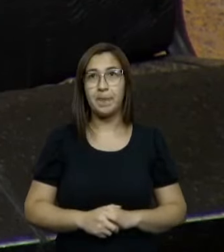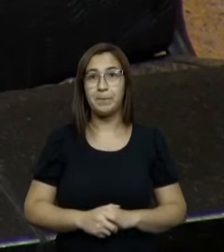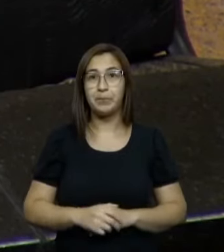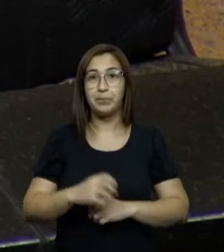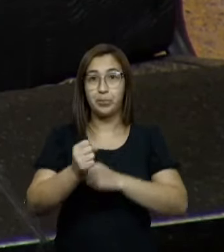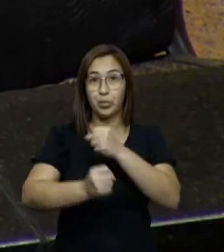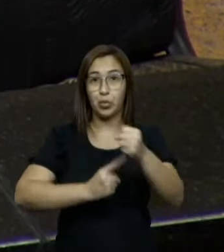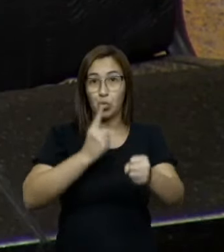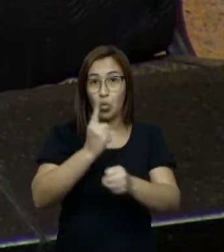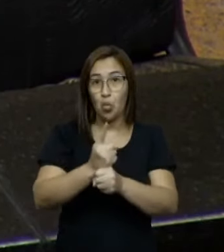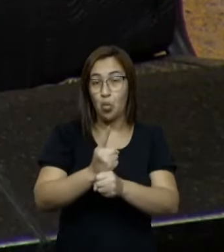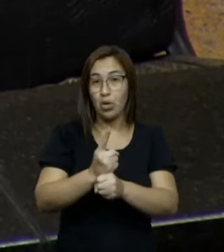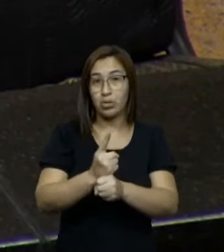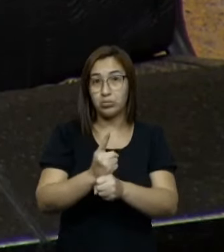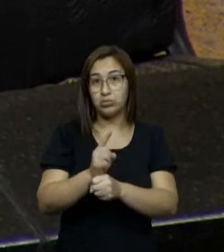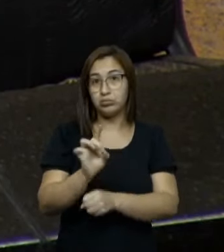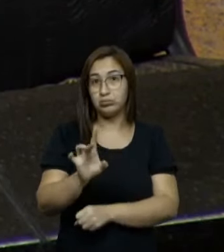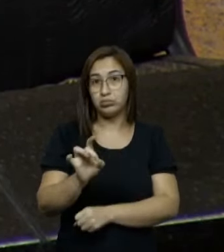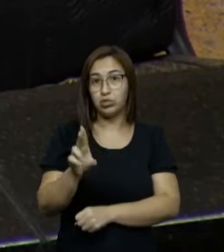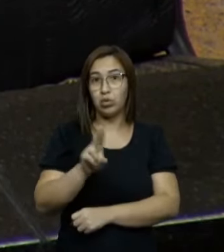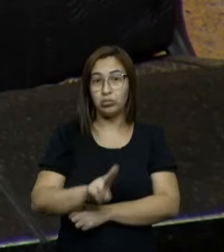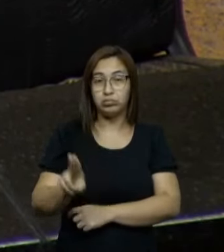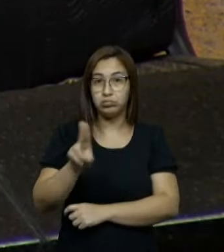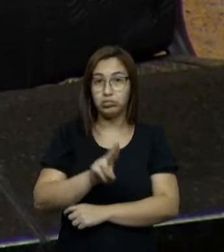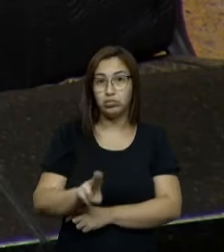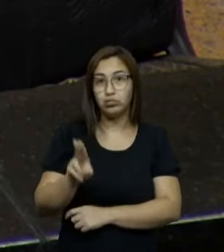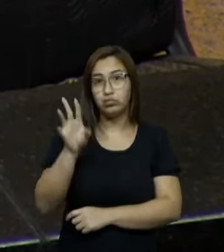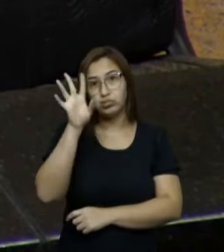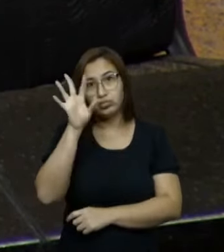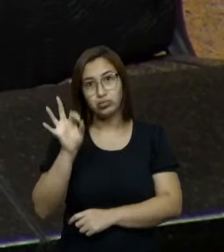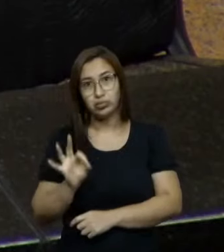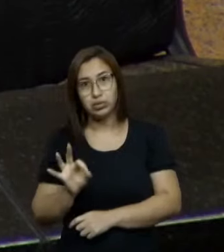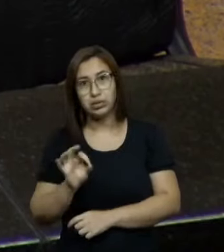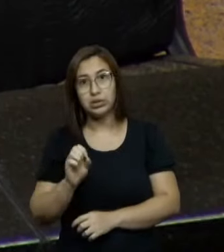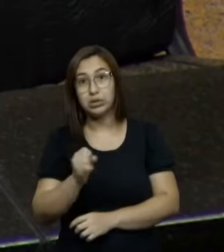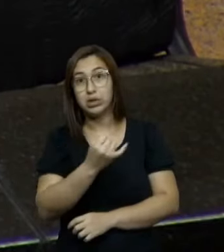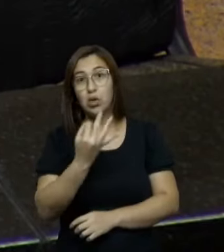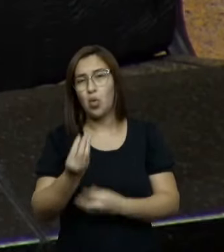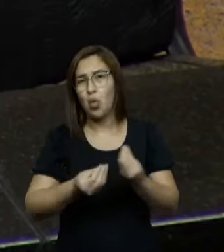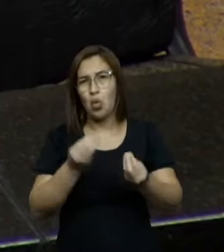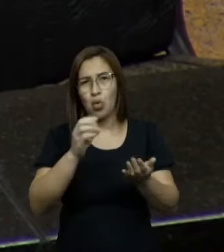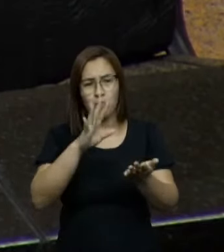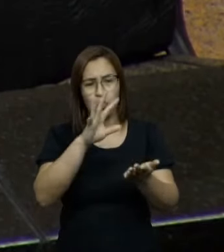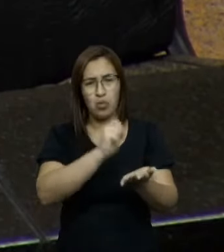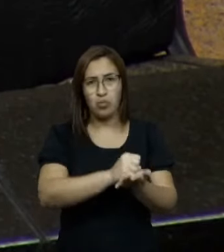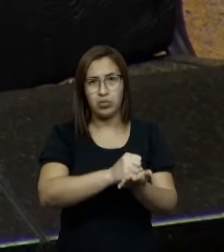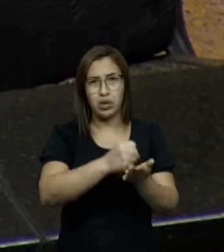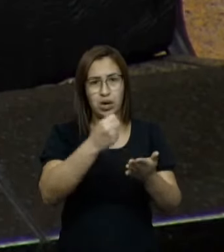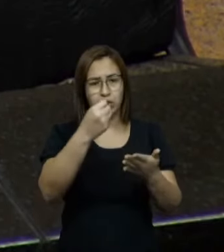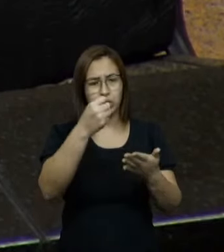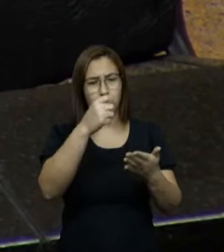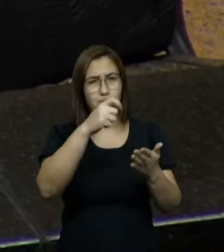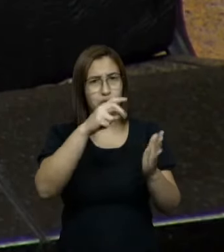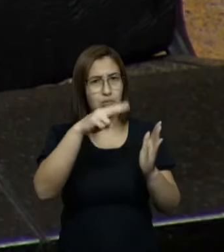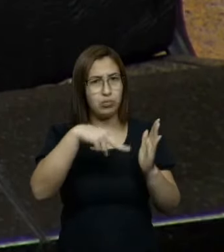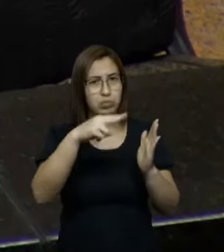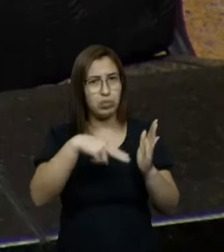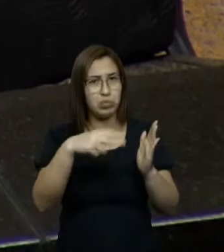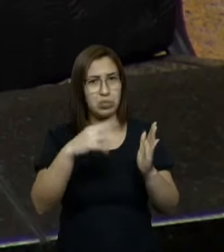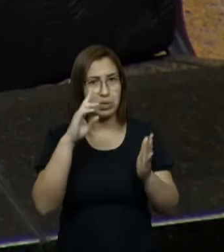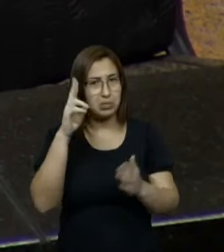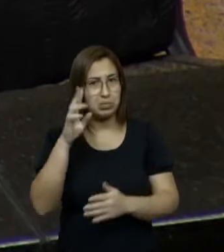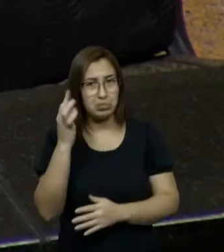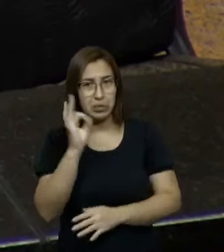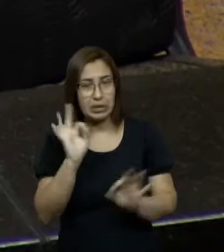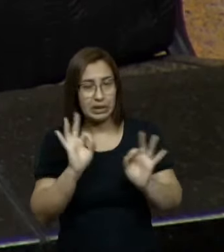no máximo, eu não sei qual que nas cláusulas do contrato que está se dizendo a duração desse tempo, mas eu acredito